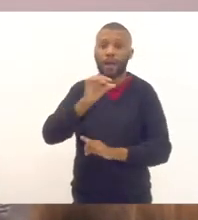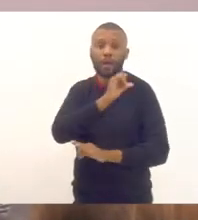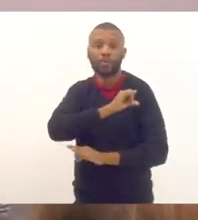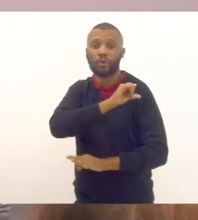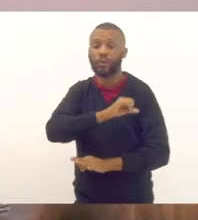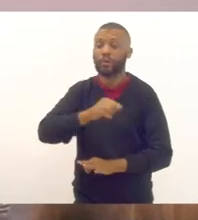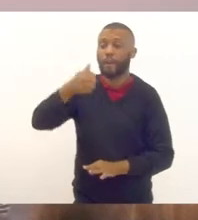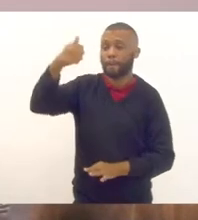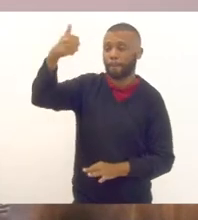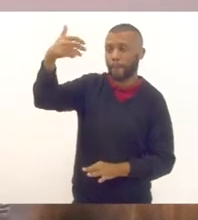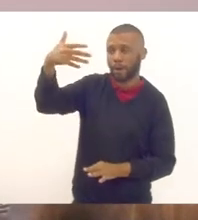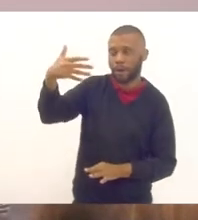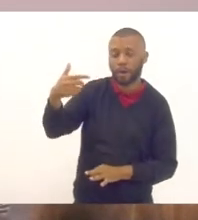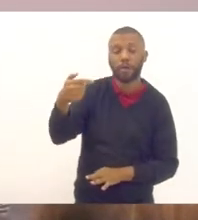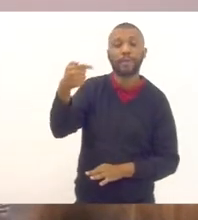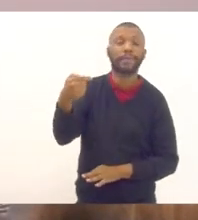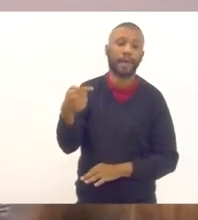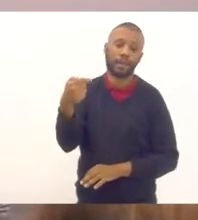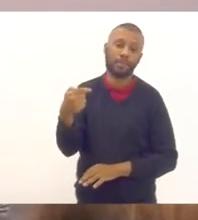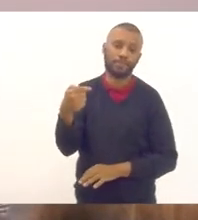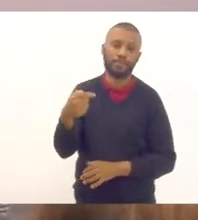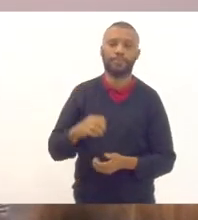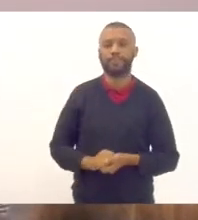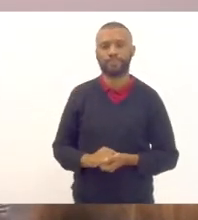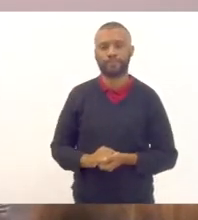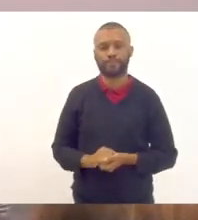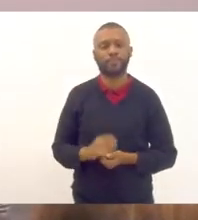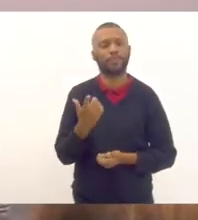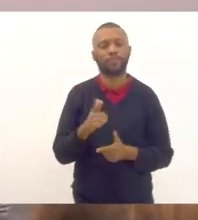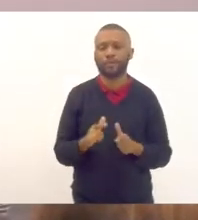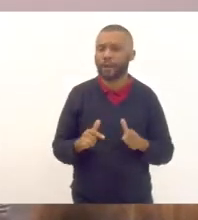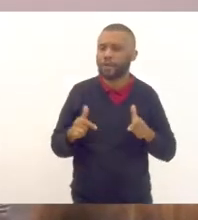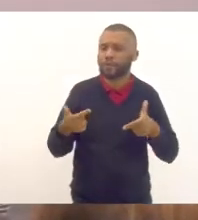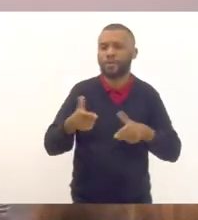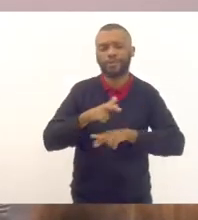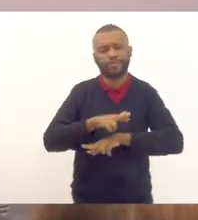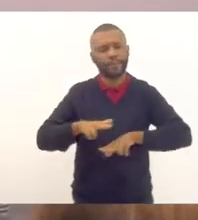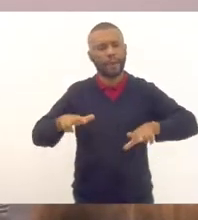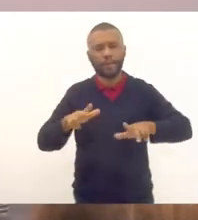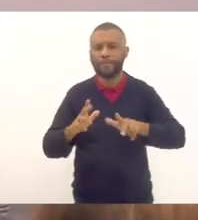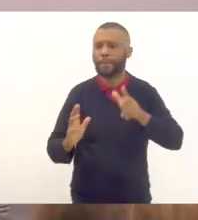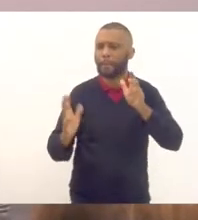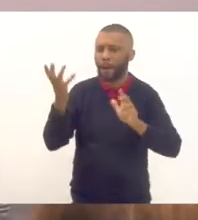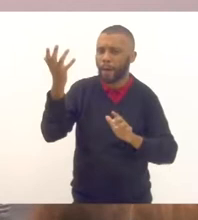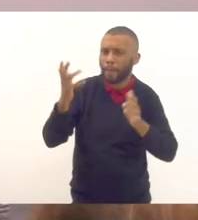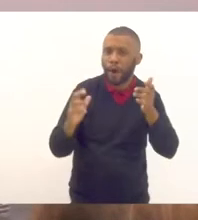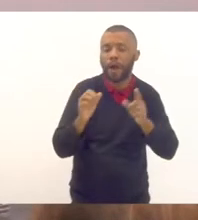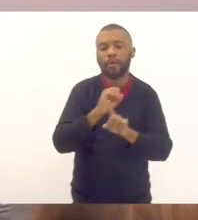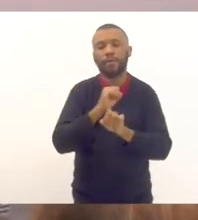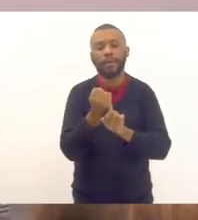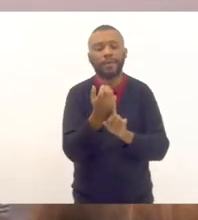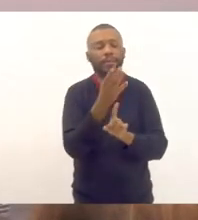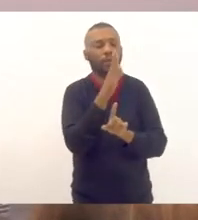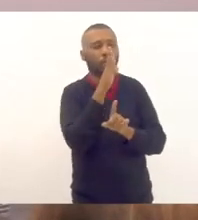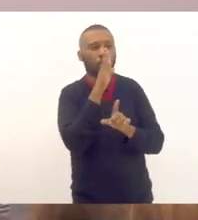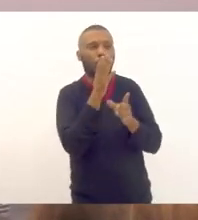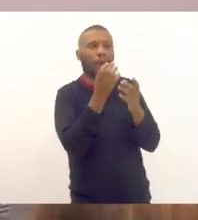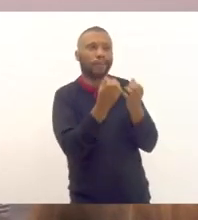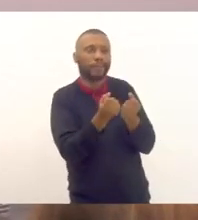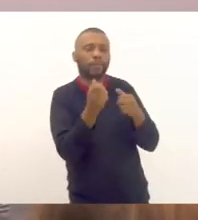são todas medidas que foram acontecendo, né, e a sociedade acabou aceitando de uma e